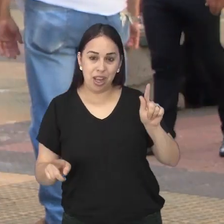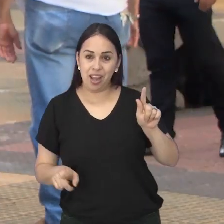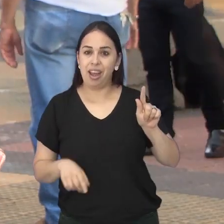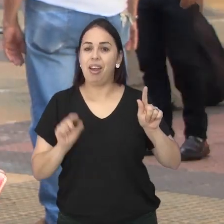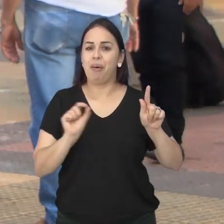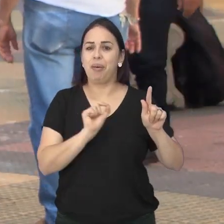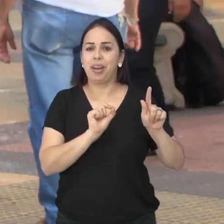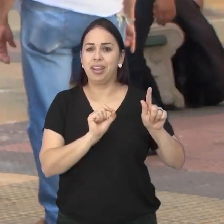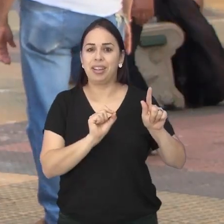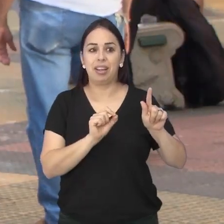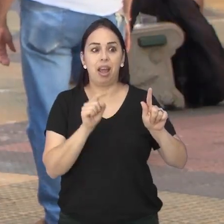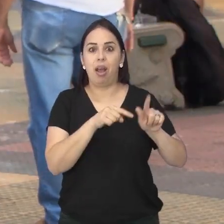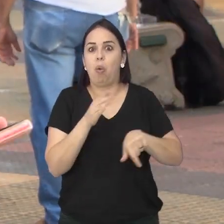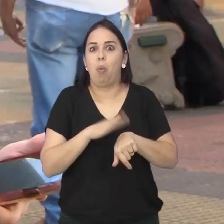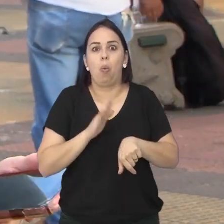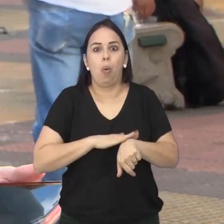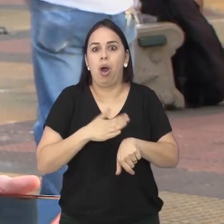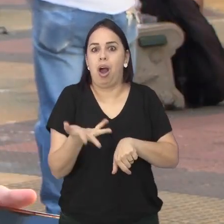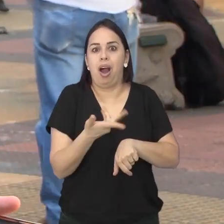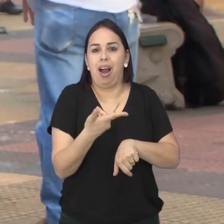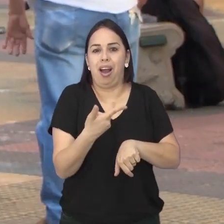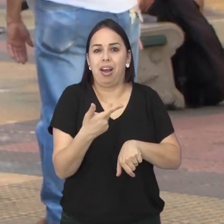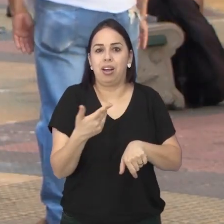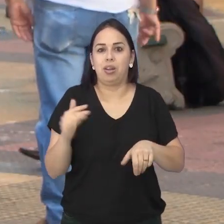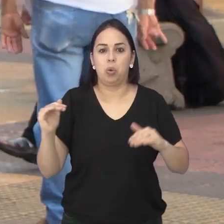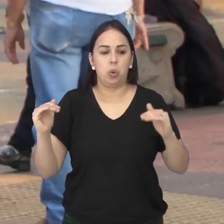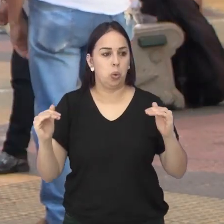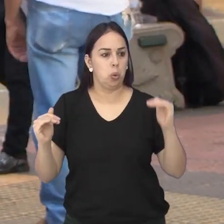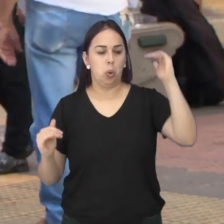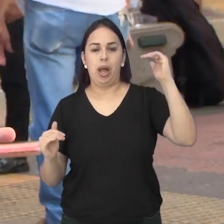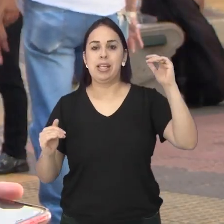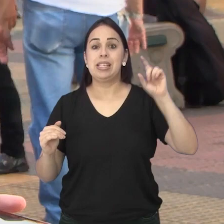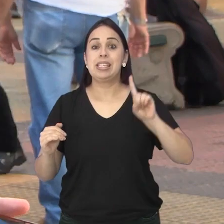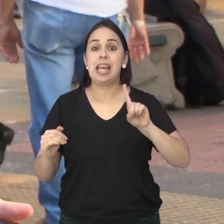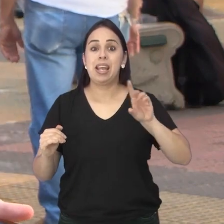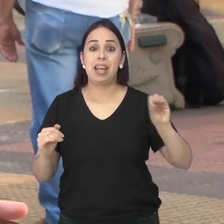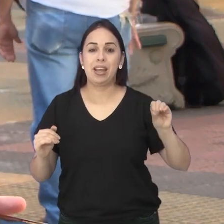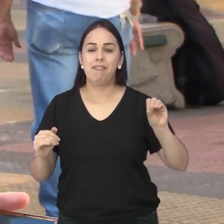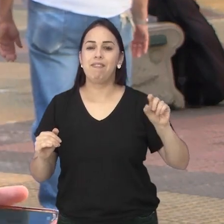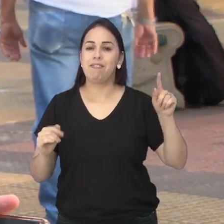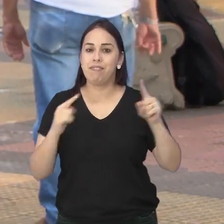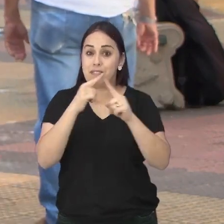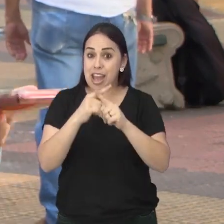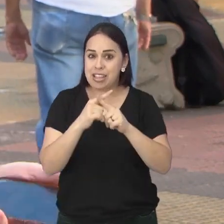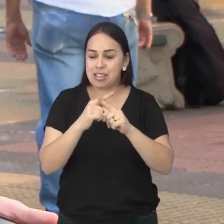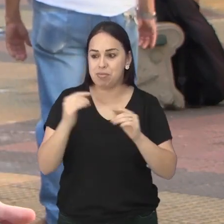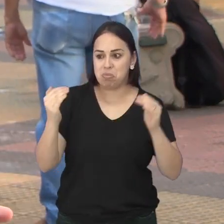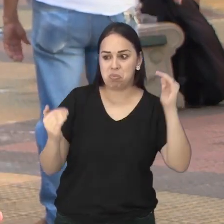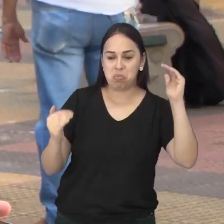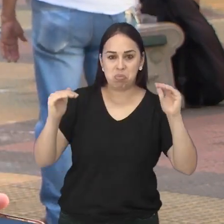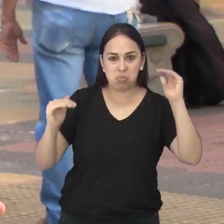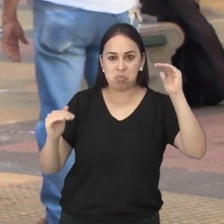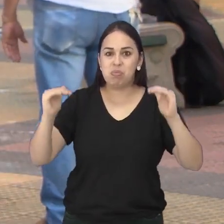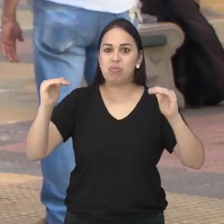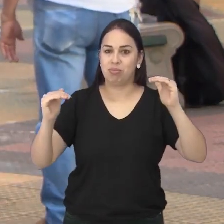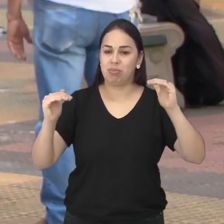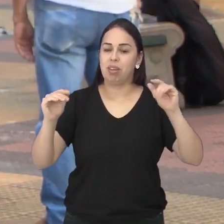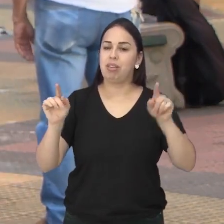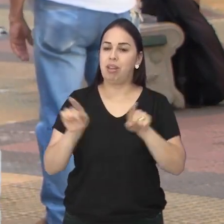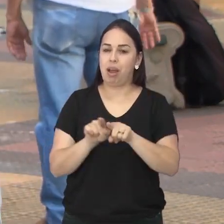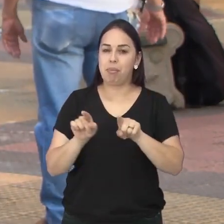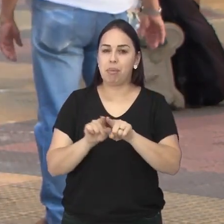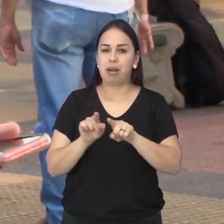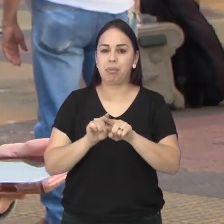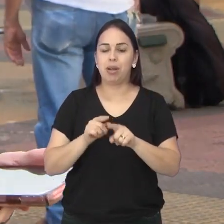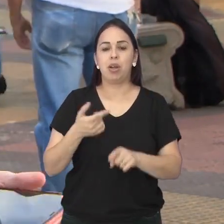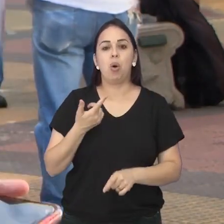do 5G é justamente a velocidade, podendo superar em até 100 vezes o 4G. Outro ponto positivo é a